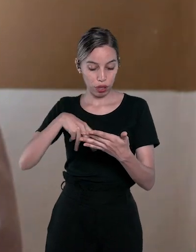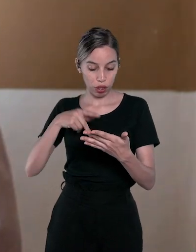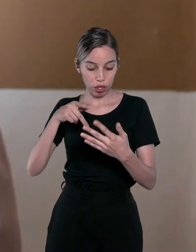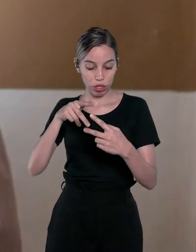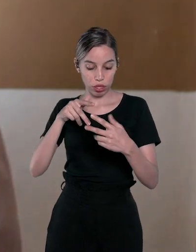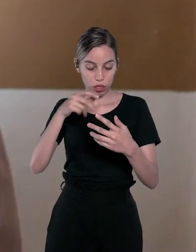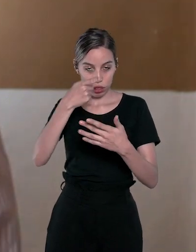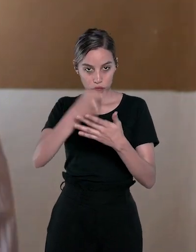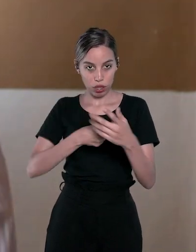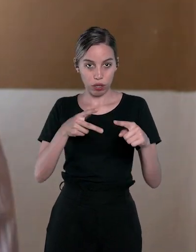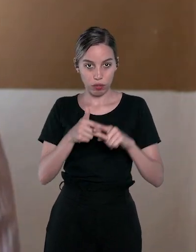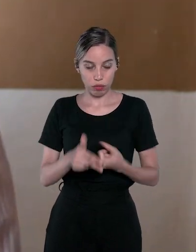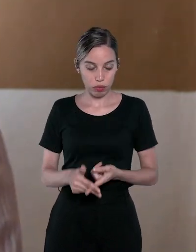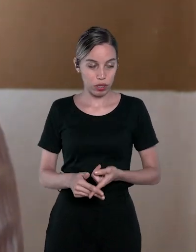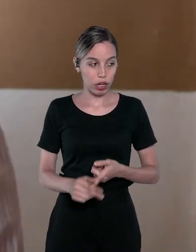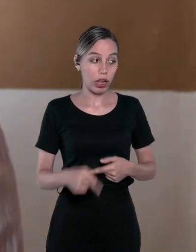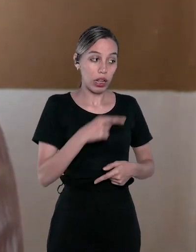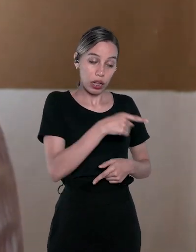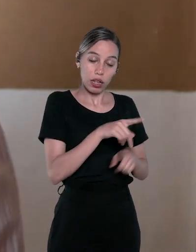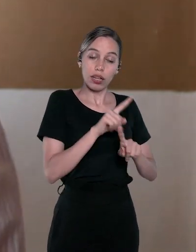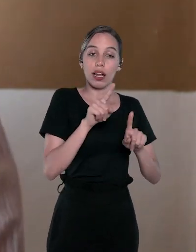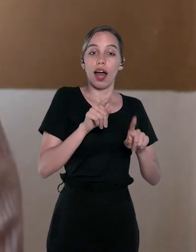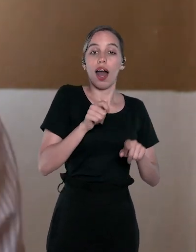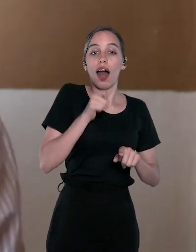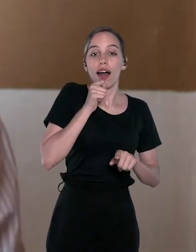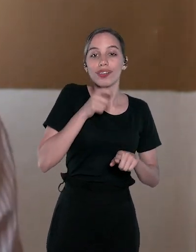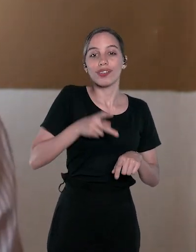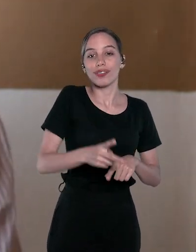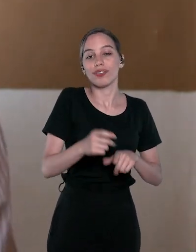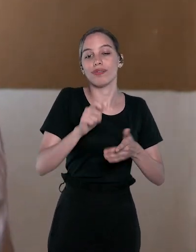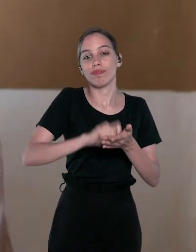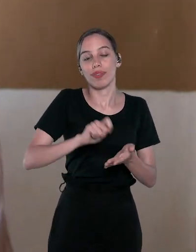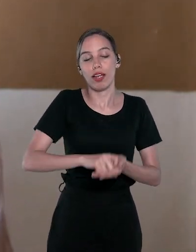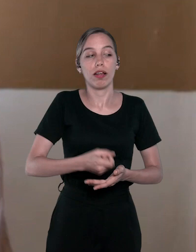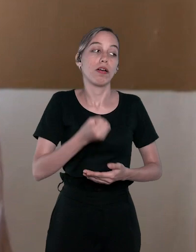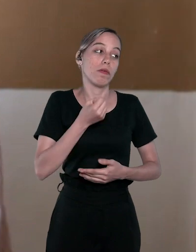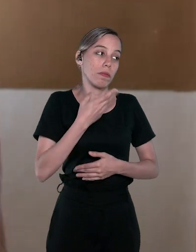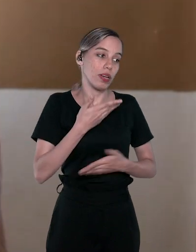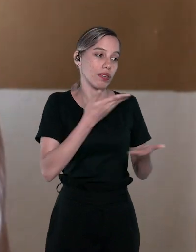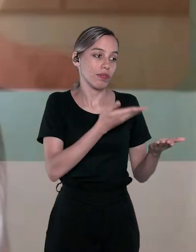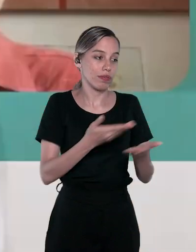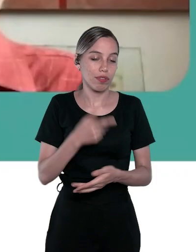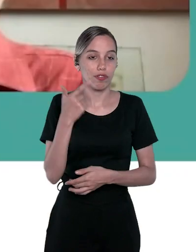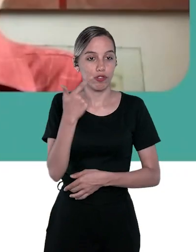continua escrevendo, né? Regis Gonçalves, bem-vindo ao Sempre um Papo novamente.